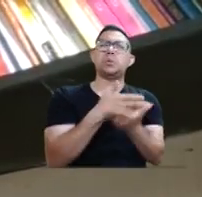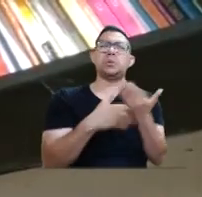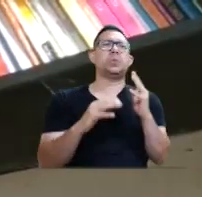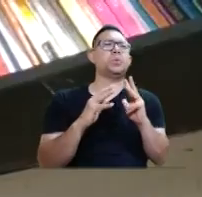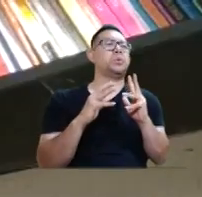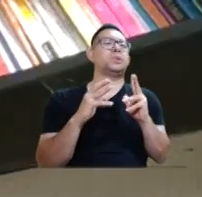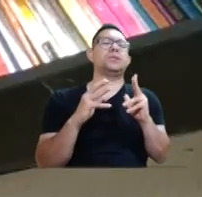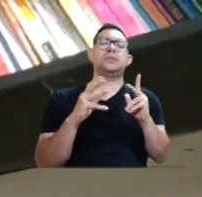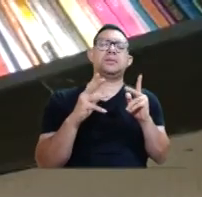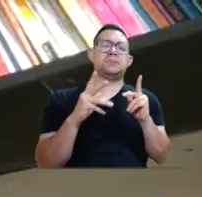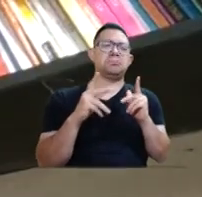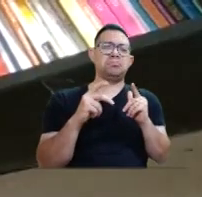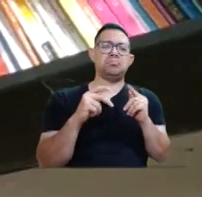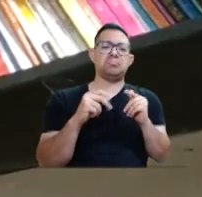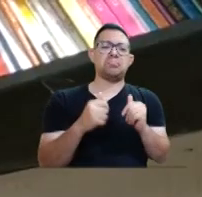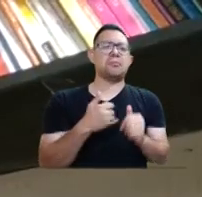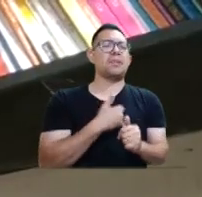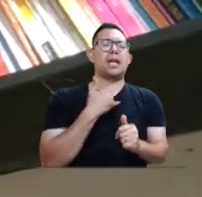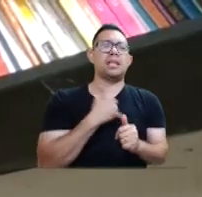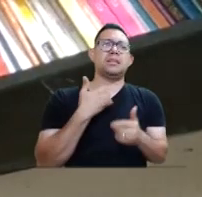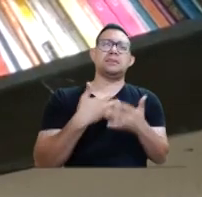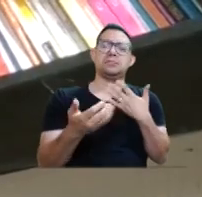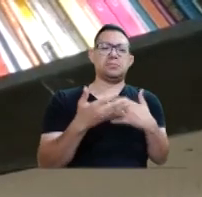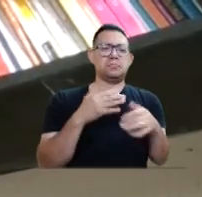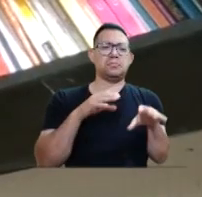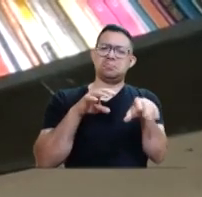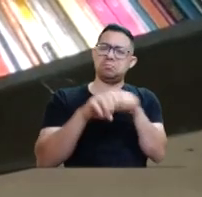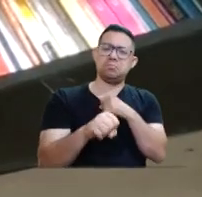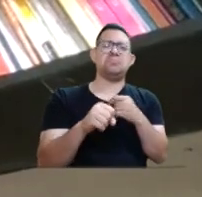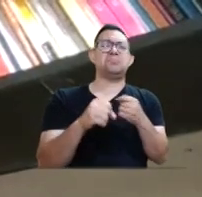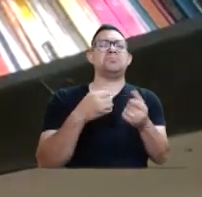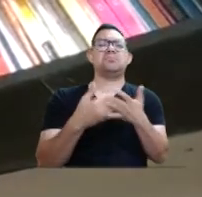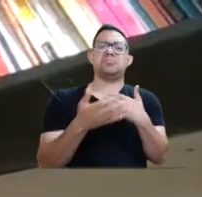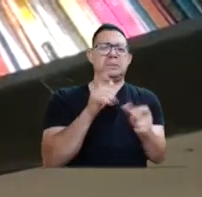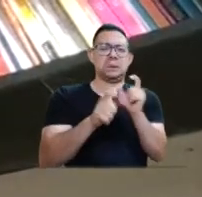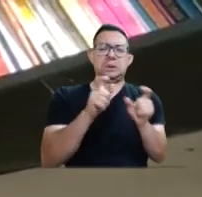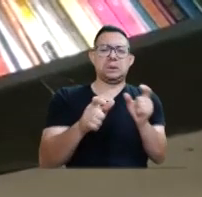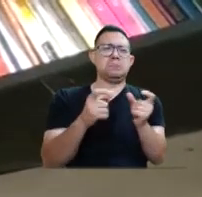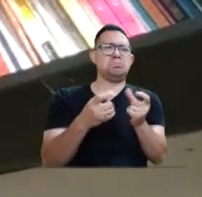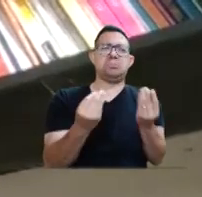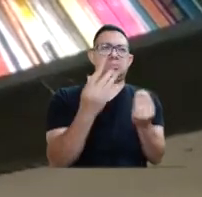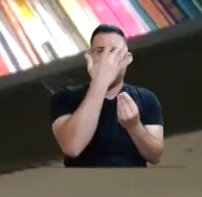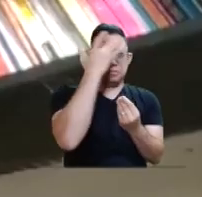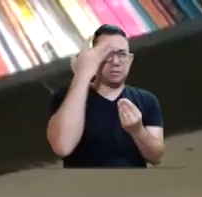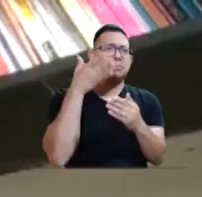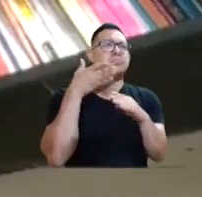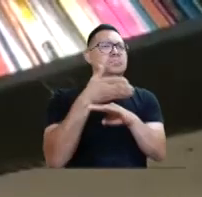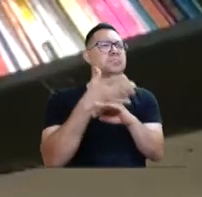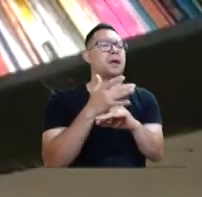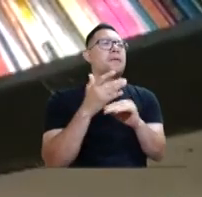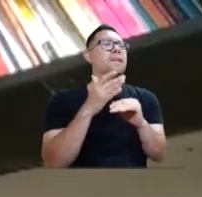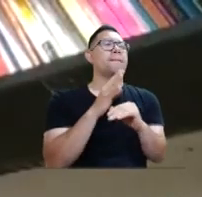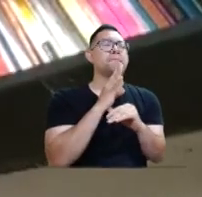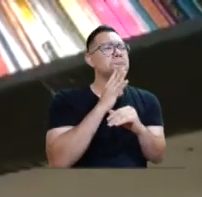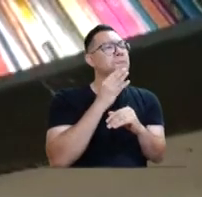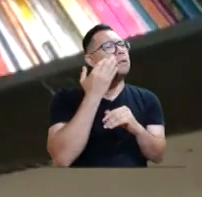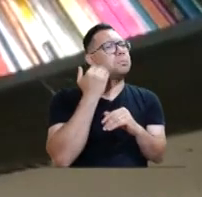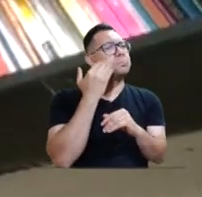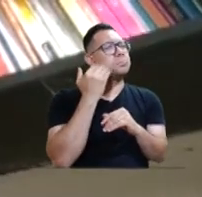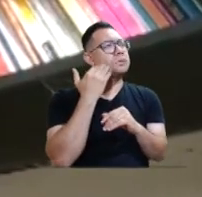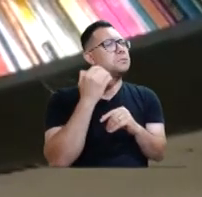as classes sociais, todas as formações profissionais, porque era um espaço democrático